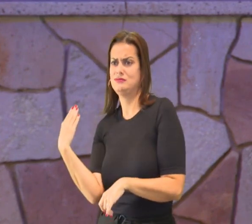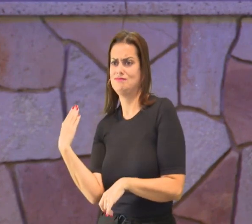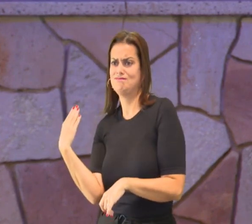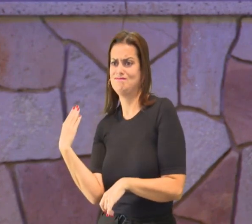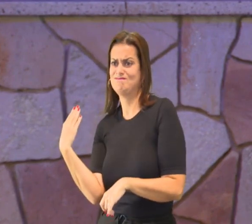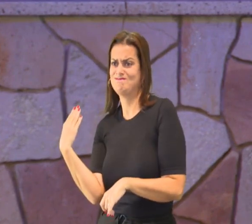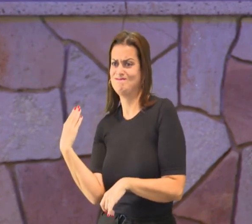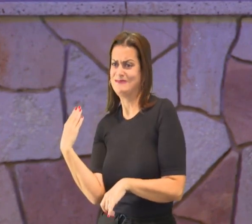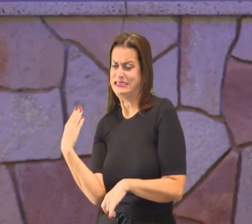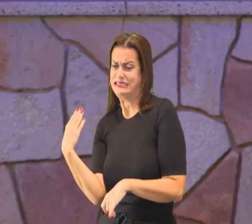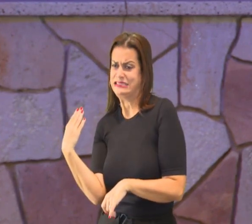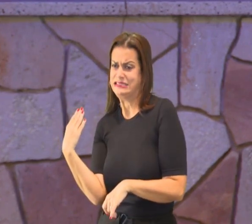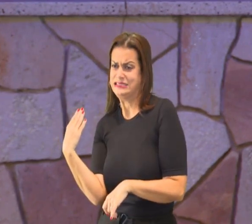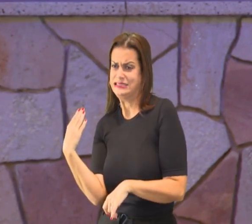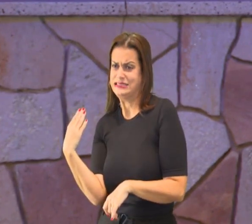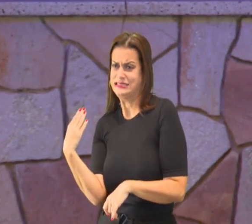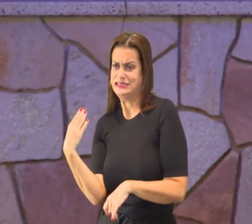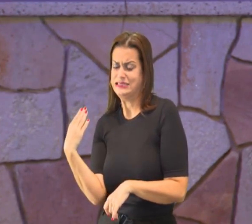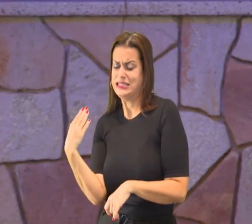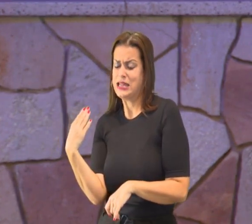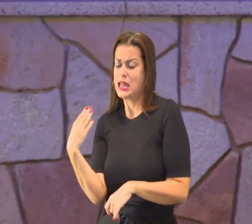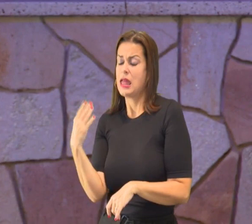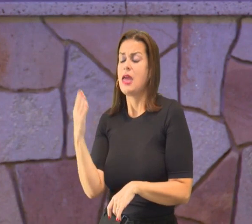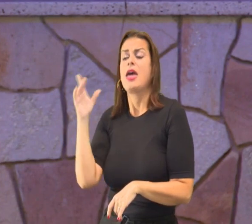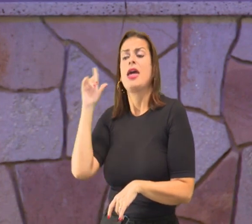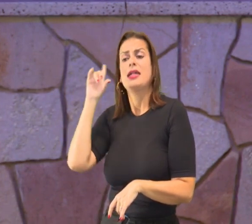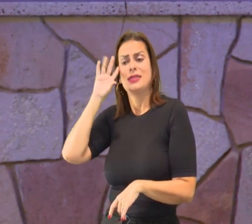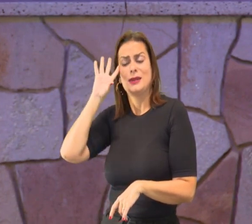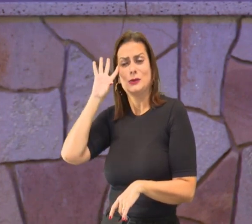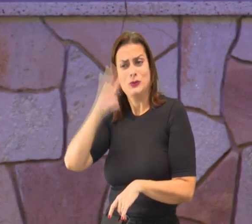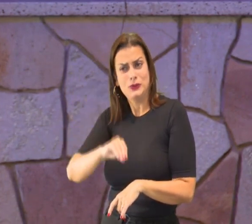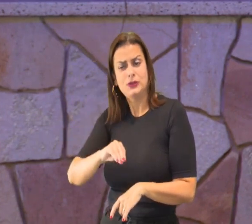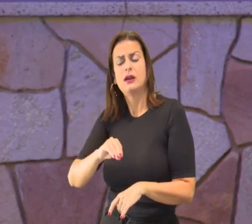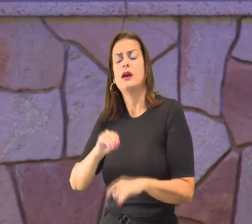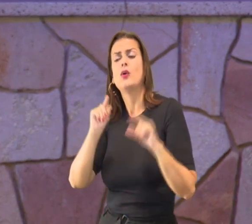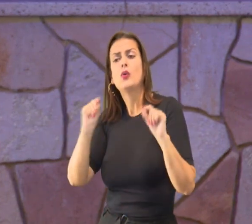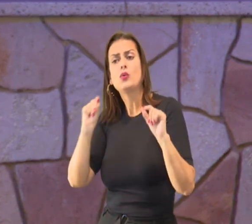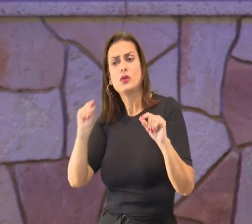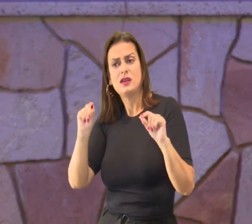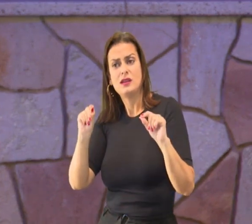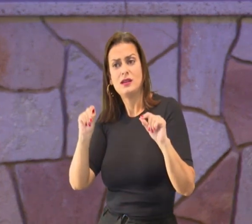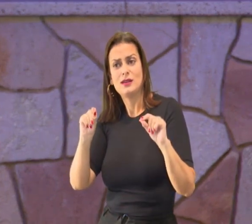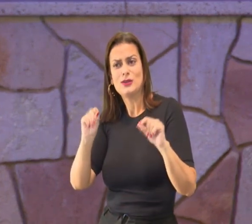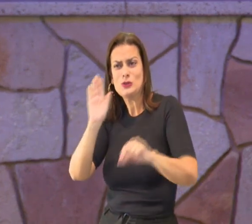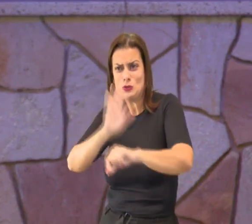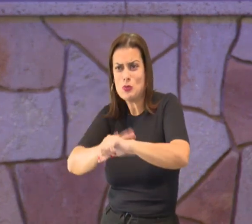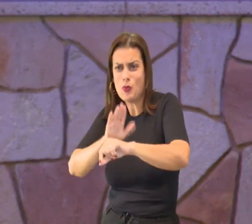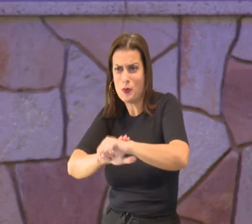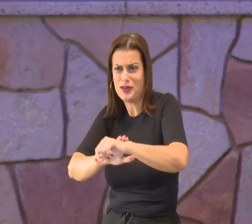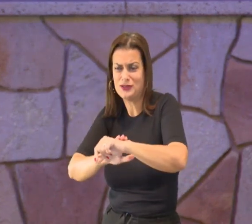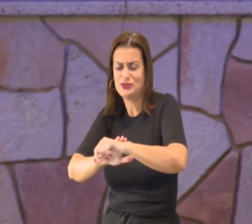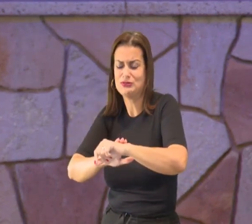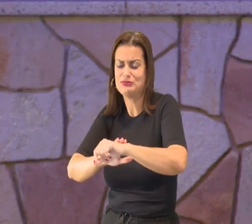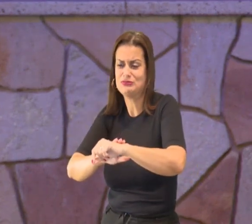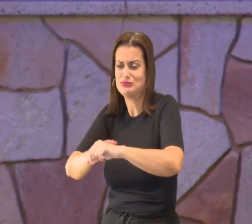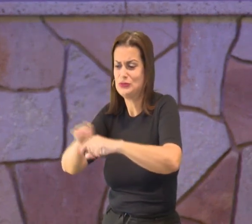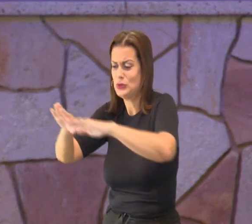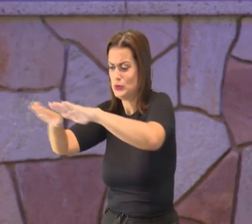E parece que há um entendimento, que há um consenso de que o animal era morto.